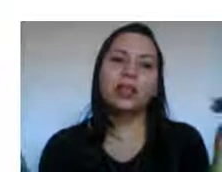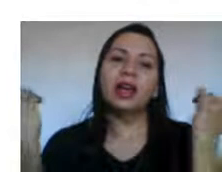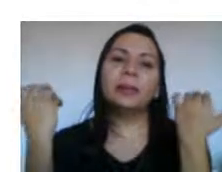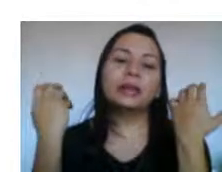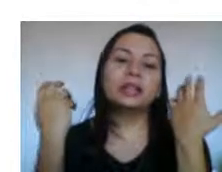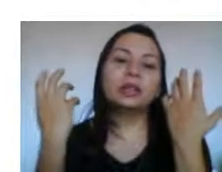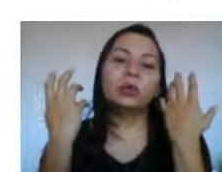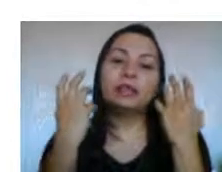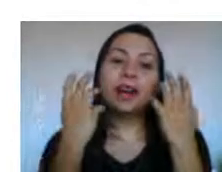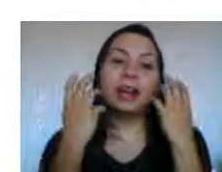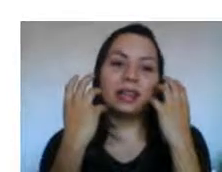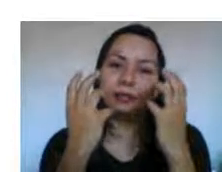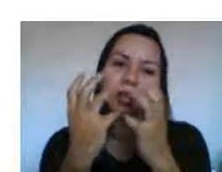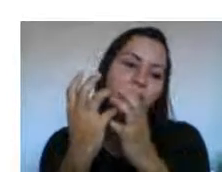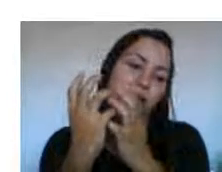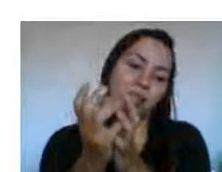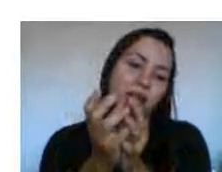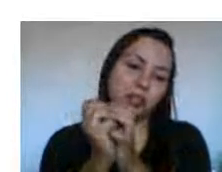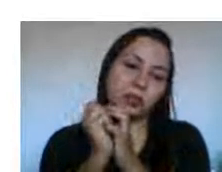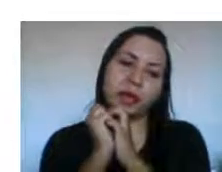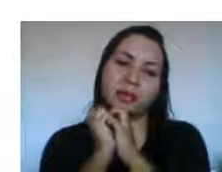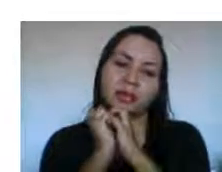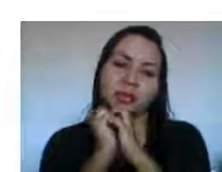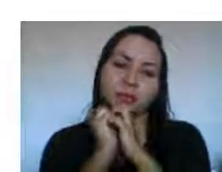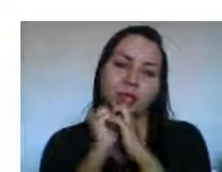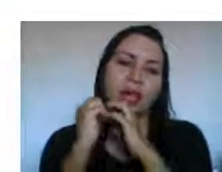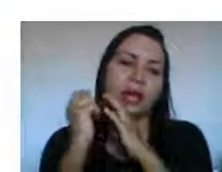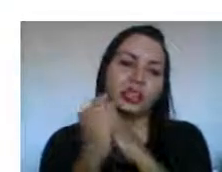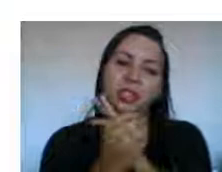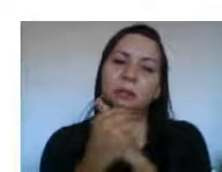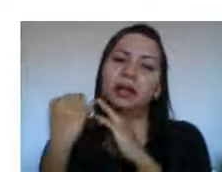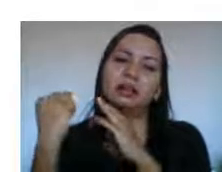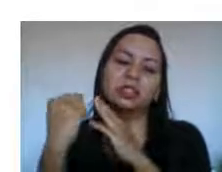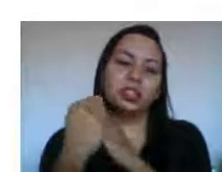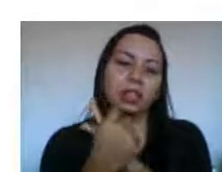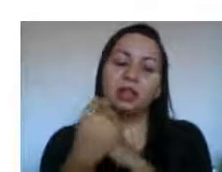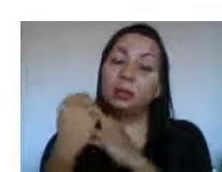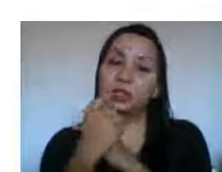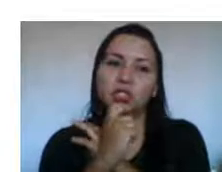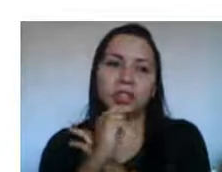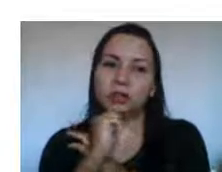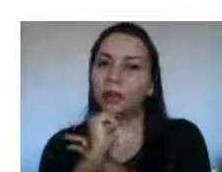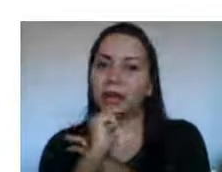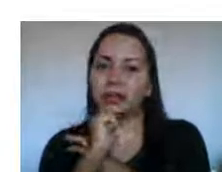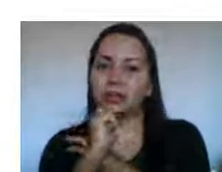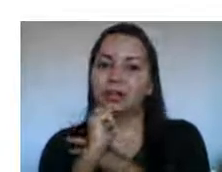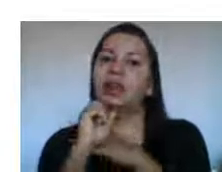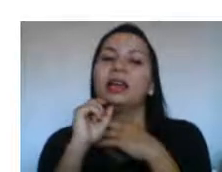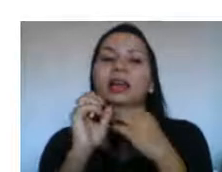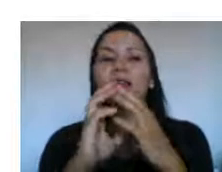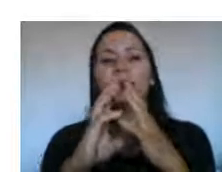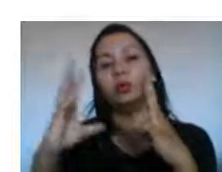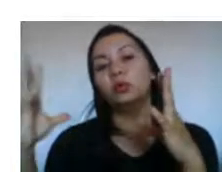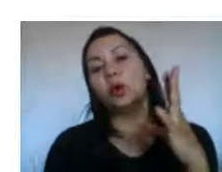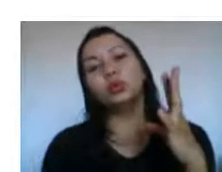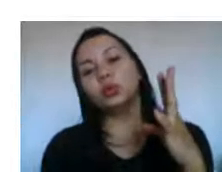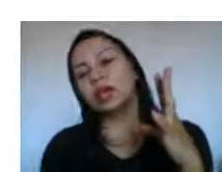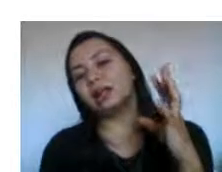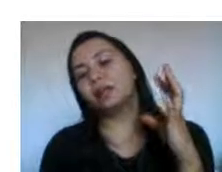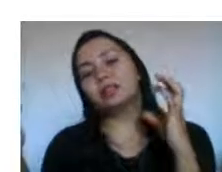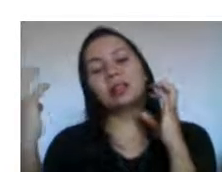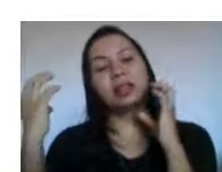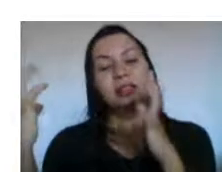conservado, apresentando uma variedade de espécies. A gente tem plantas, a gente tem campos, a gente tem animais. E do